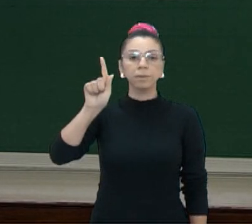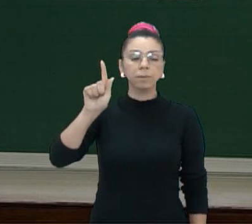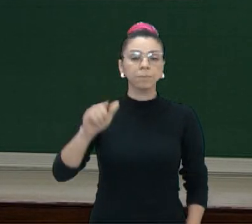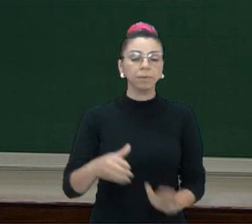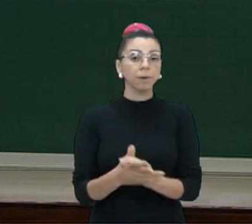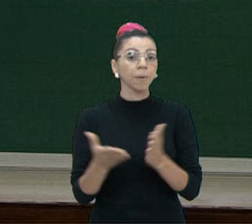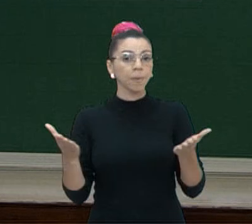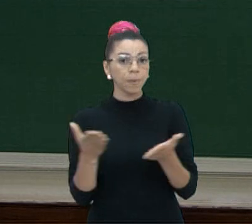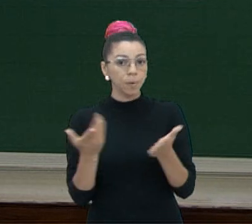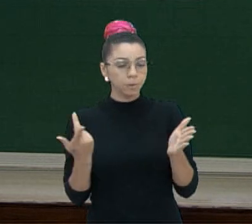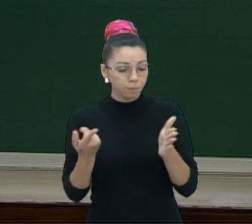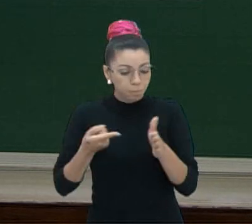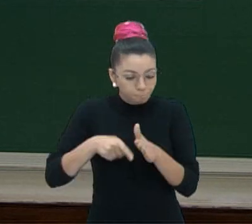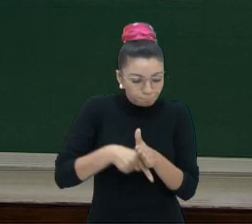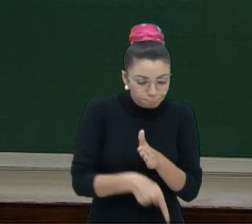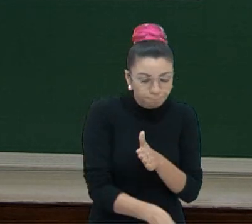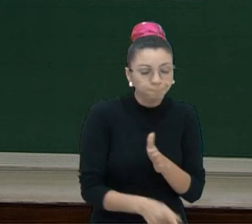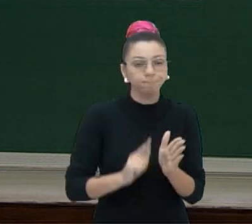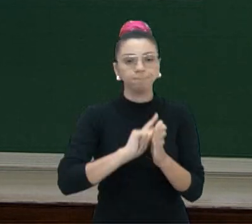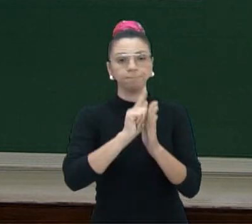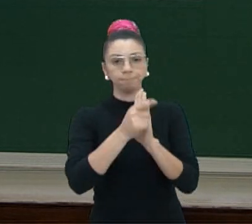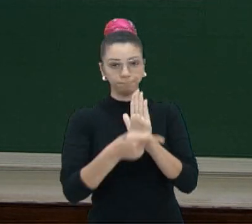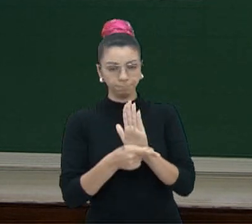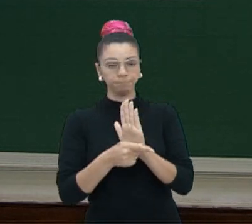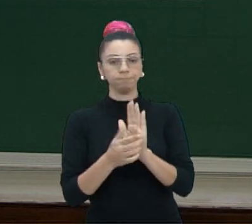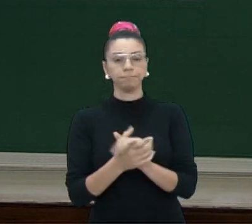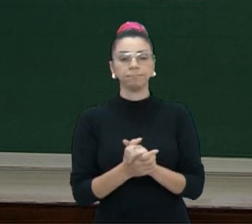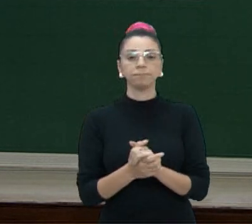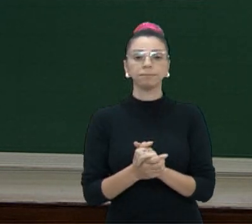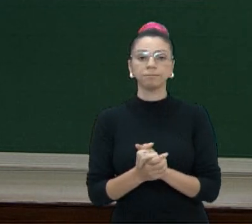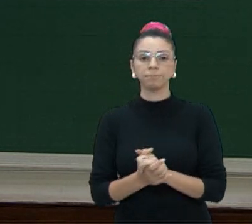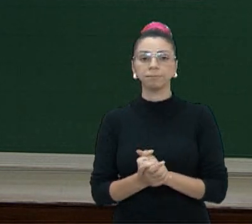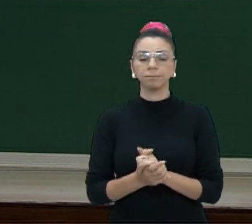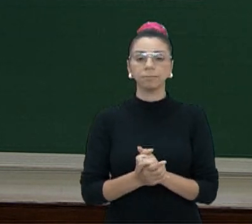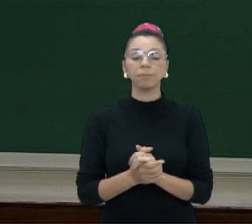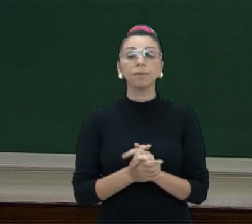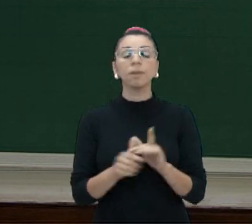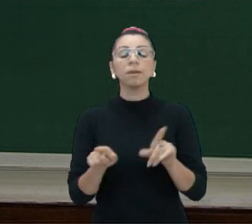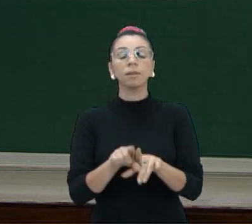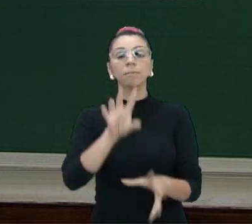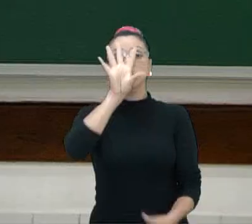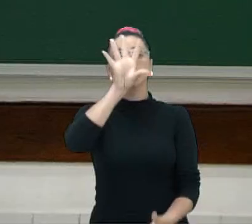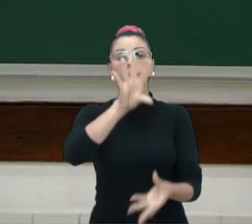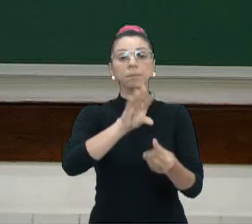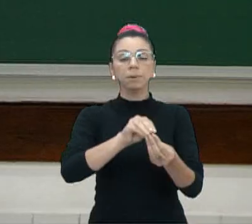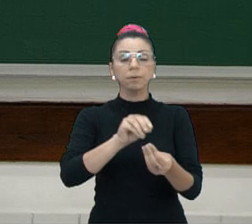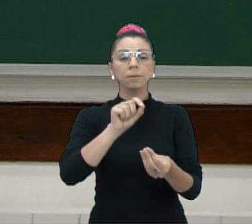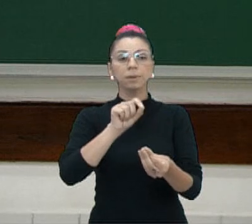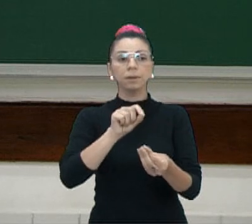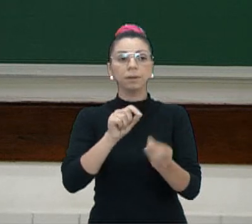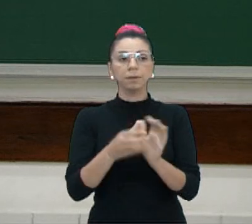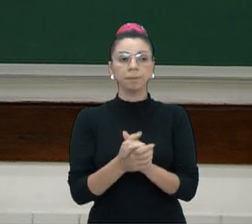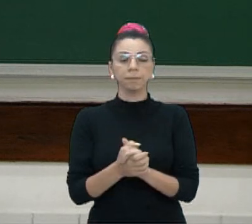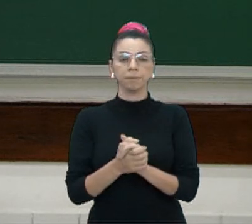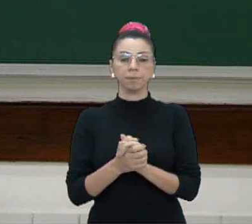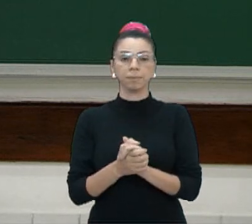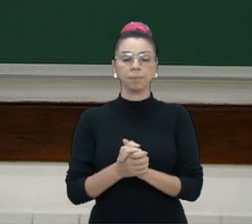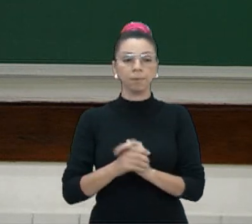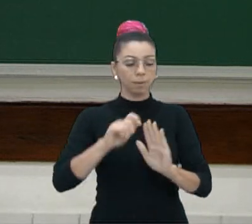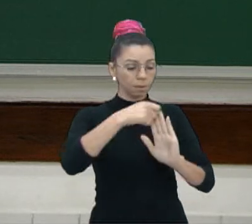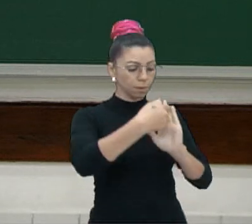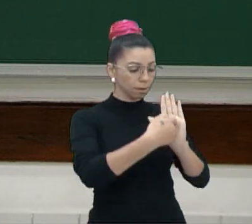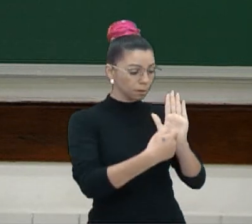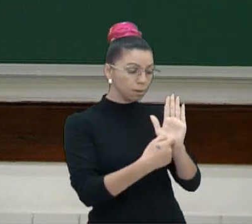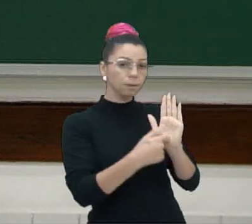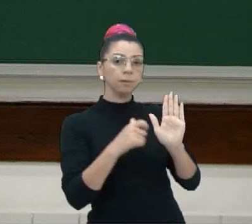um pouquinho mais sobre esse gênero fotoblog. E nós vamos interpretar textos multissemióticos, ou seja, textos que